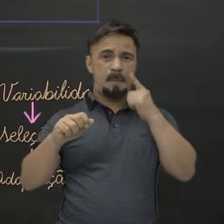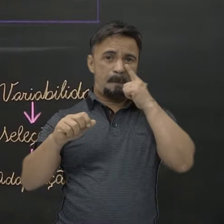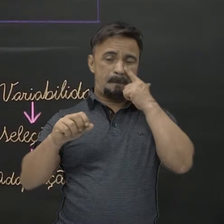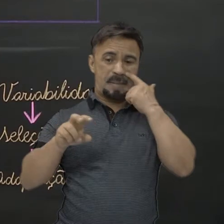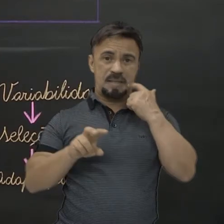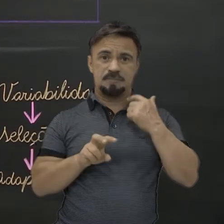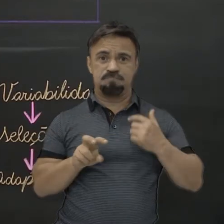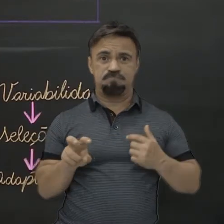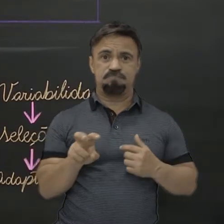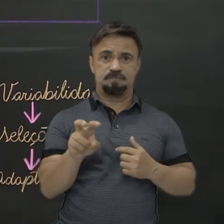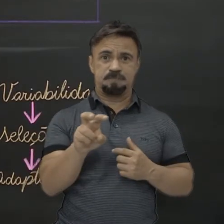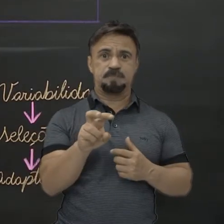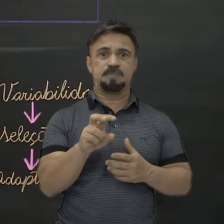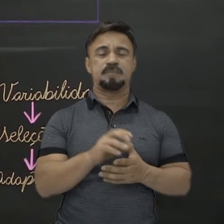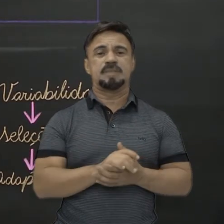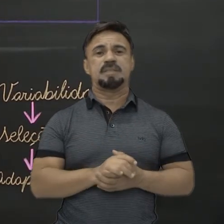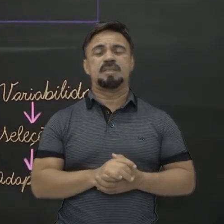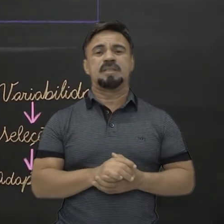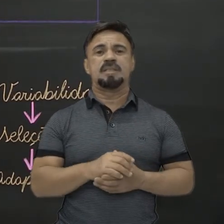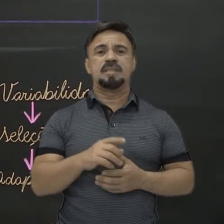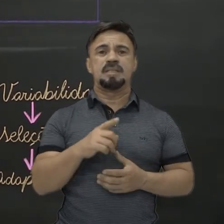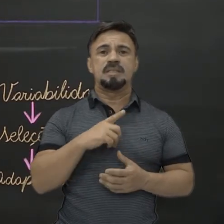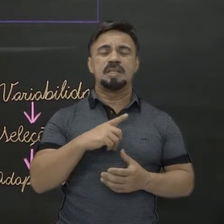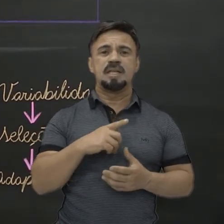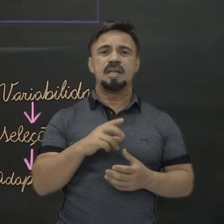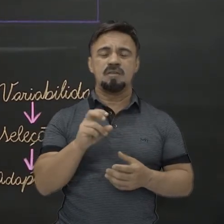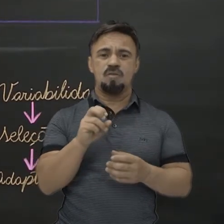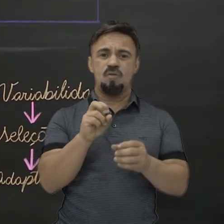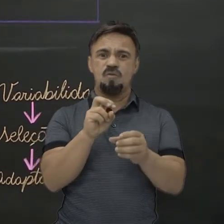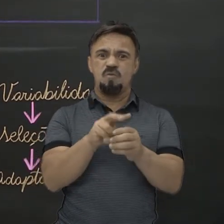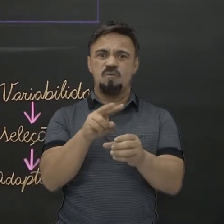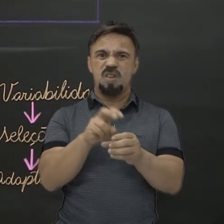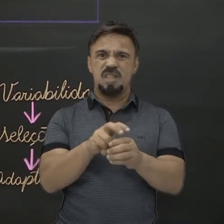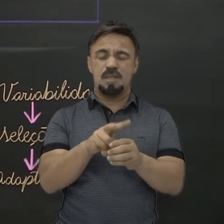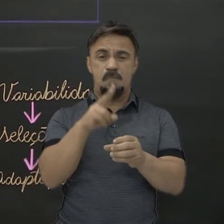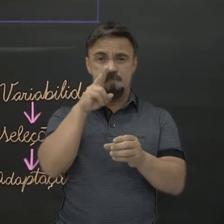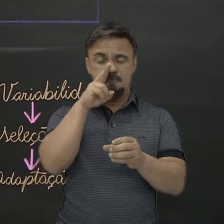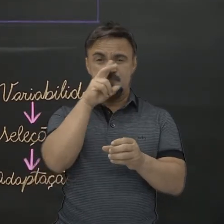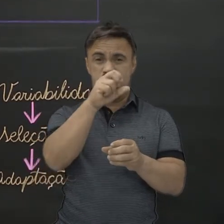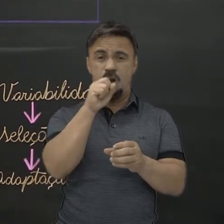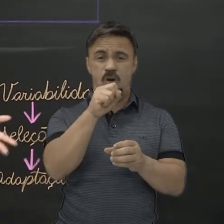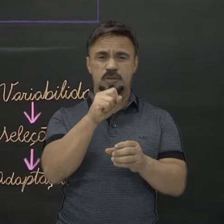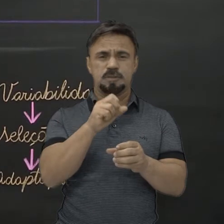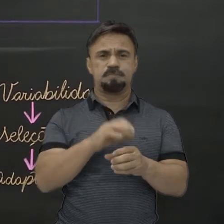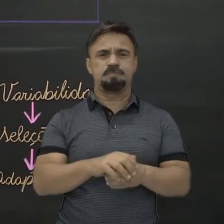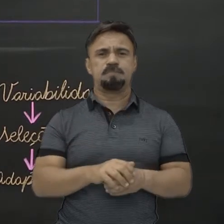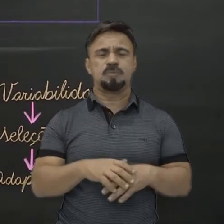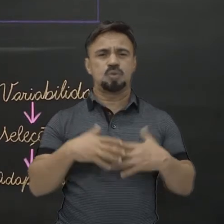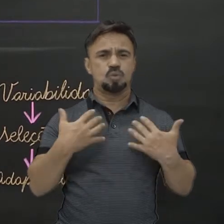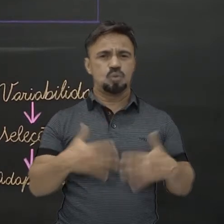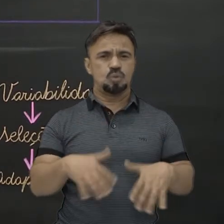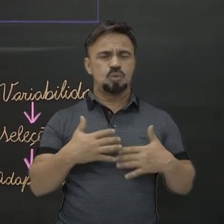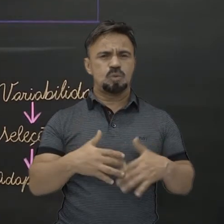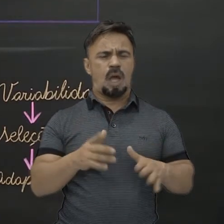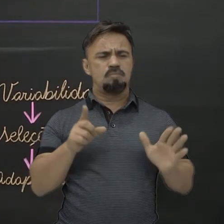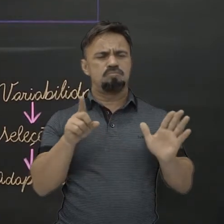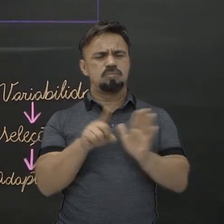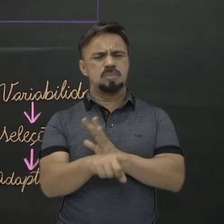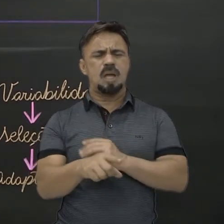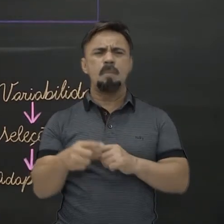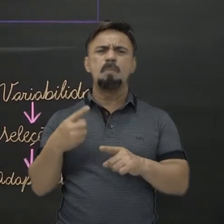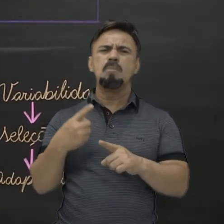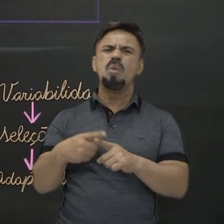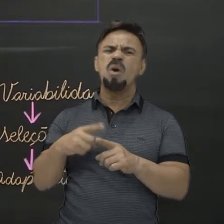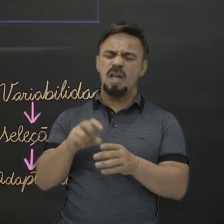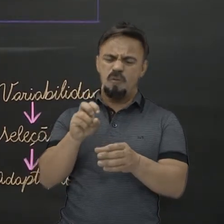semelhanças com a jararaca da costa, porém o seu veneno é muito mais potente. E questionou-se, né? Gente, por que será?